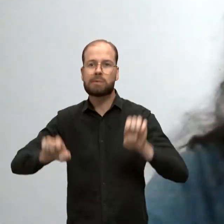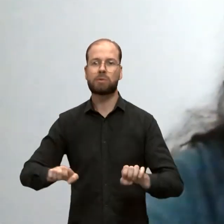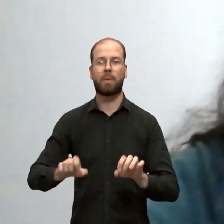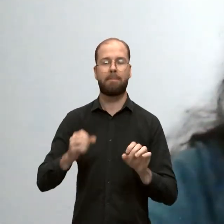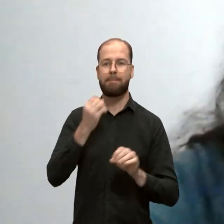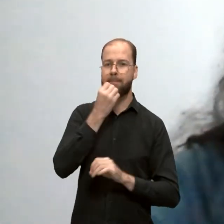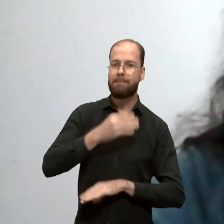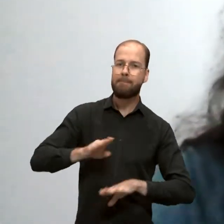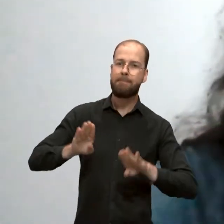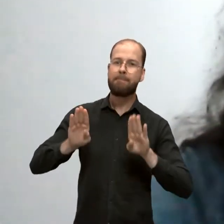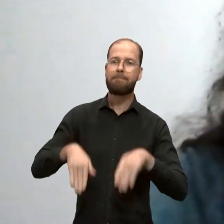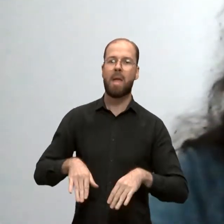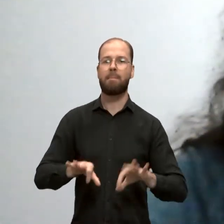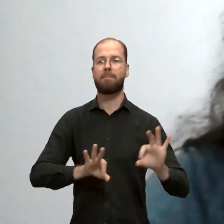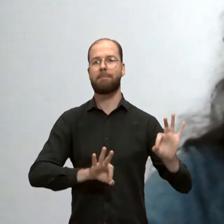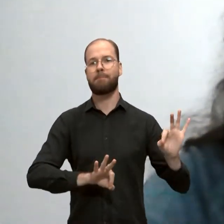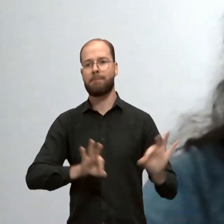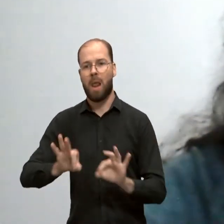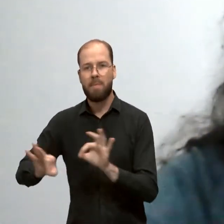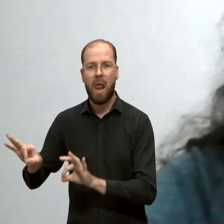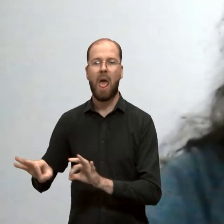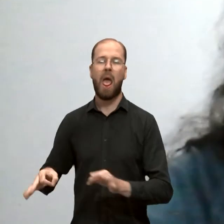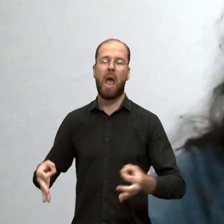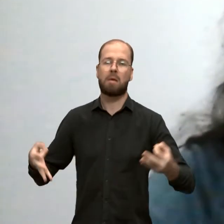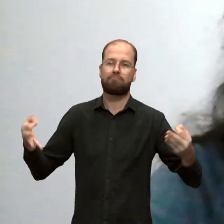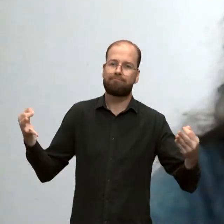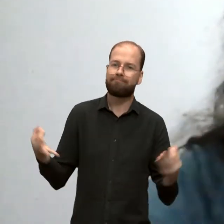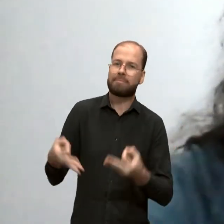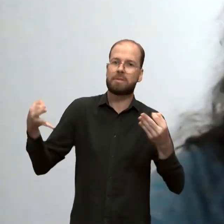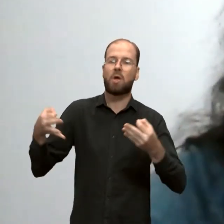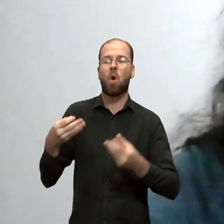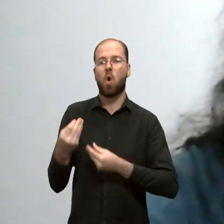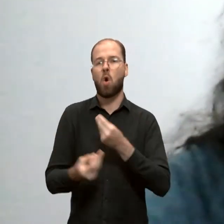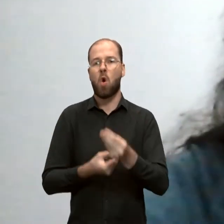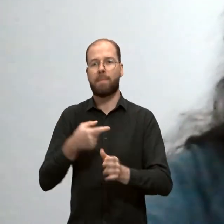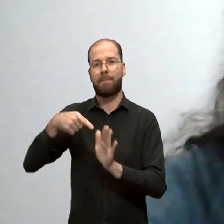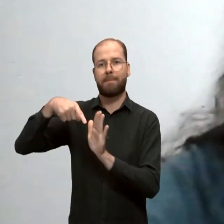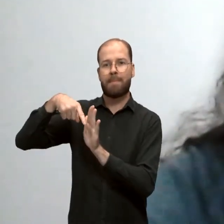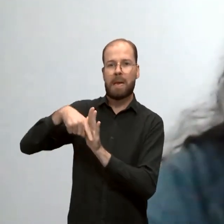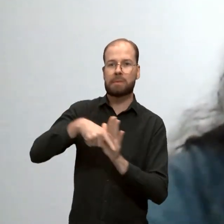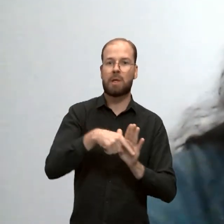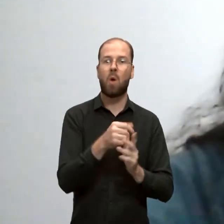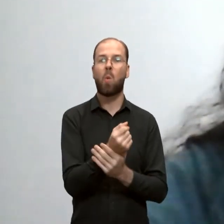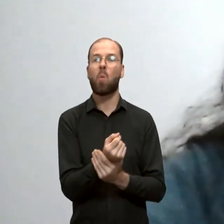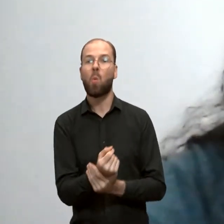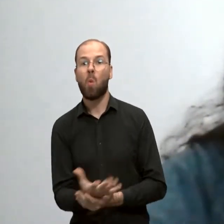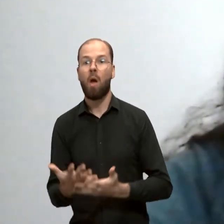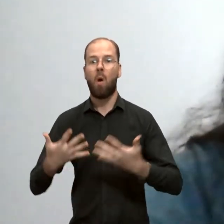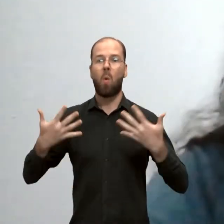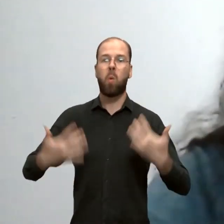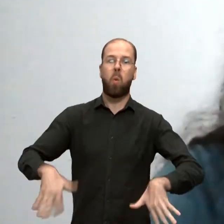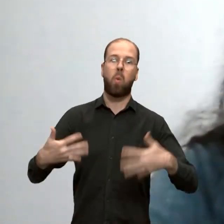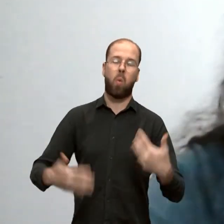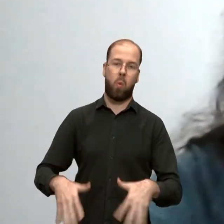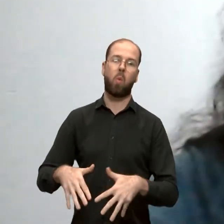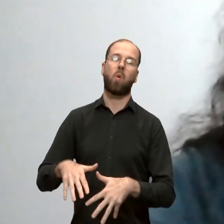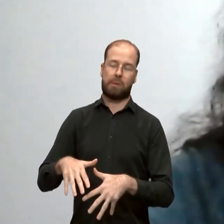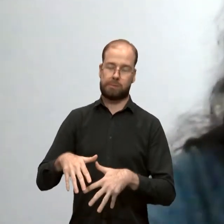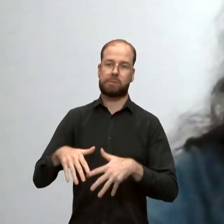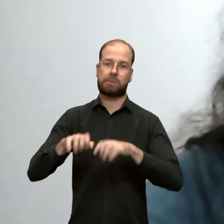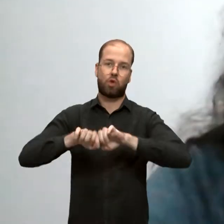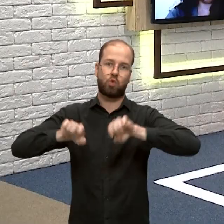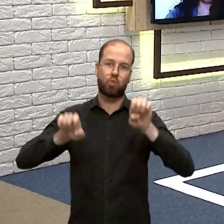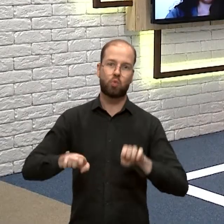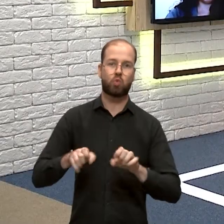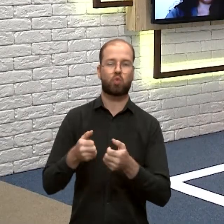preparado a questão da pesquisa, como eles têm, a quantidade de recursos que eles têm, assim.